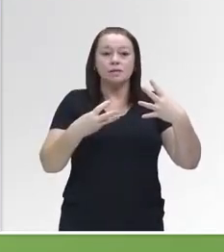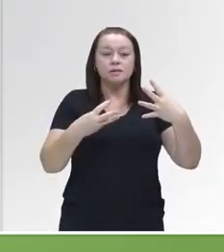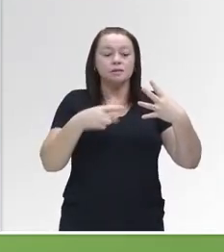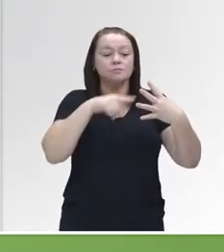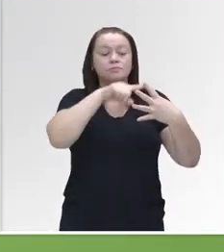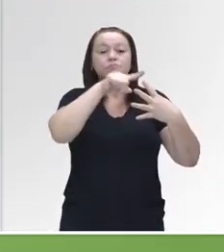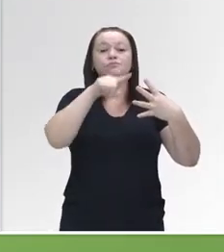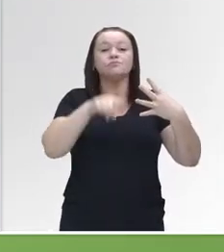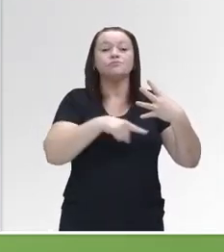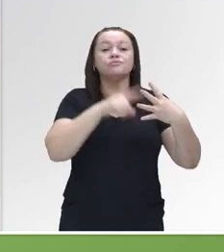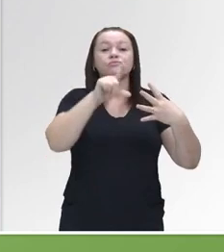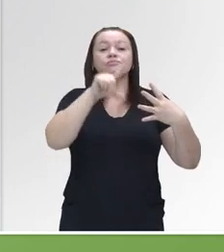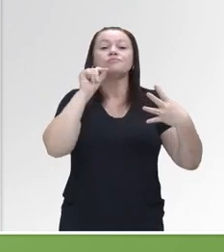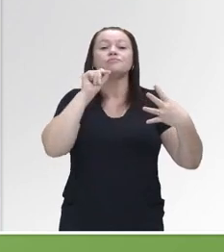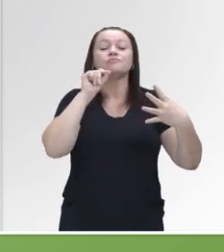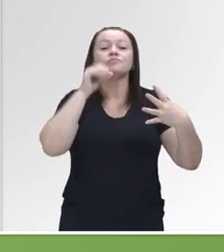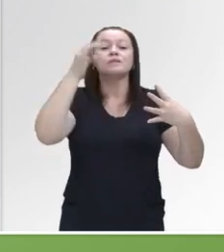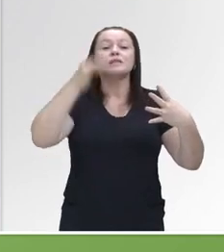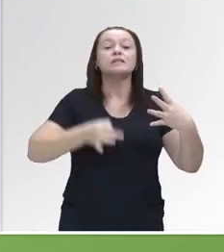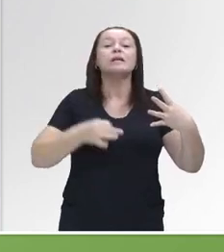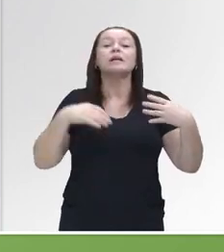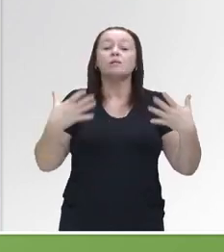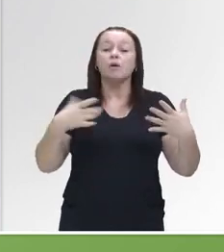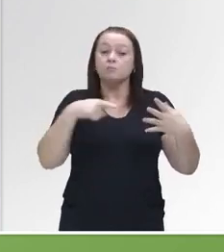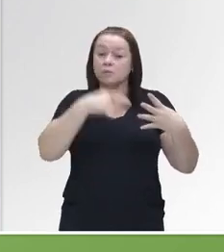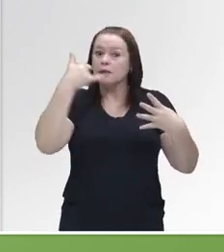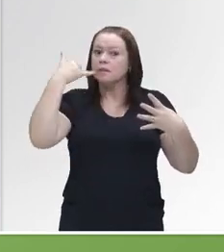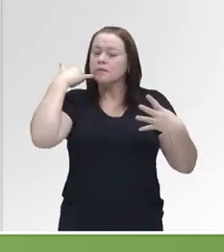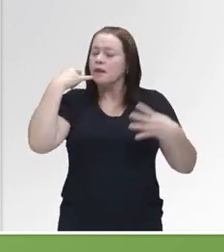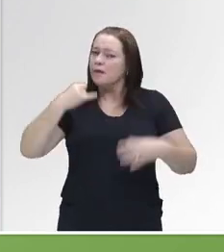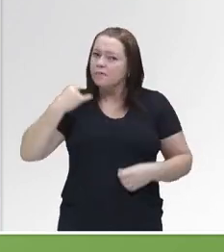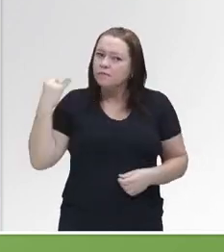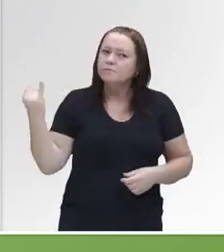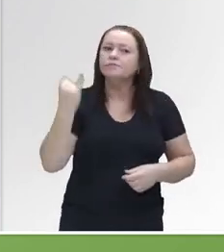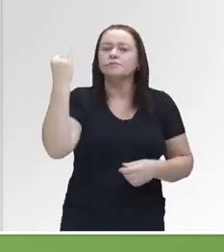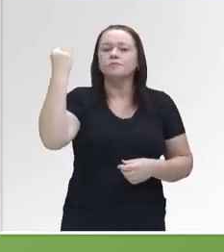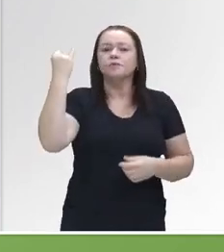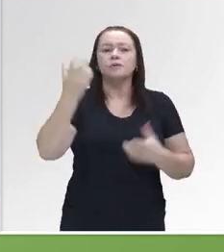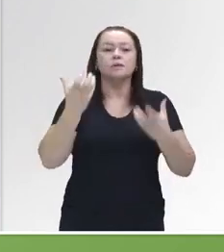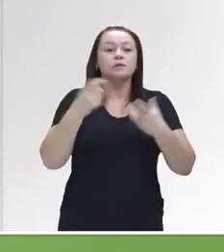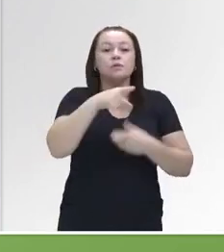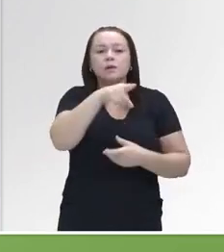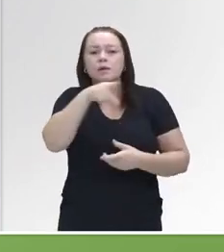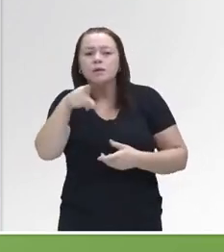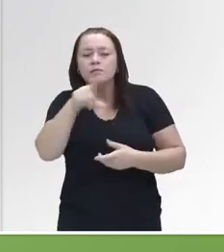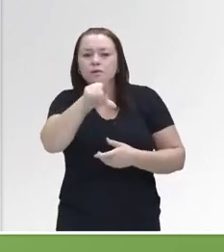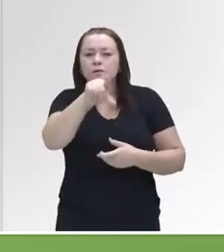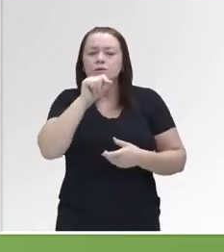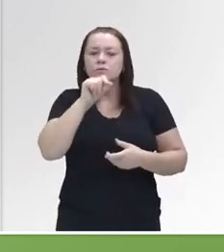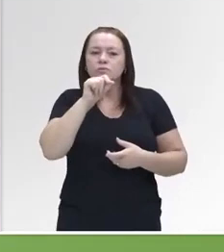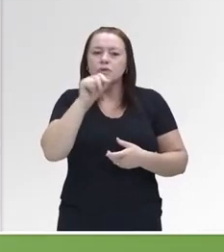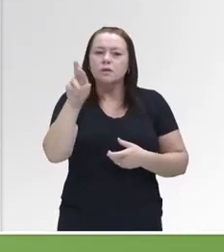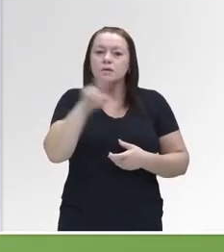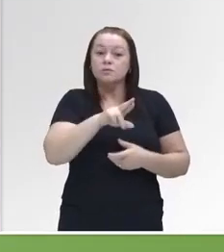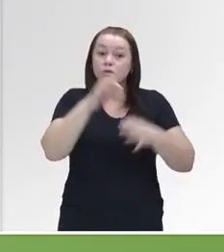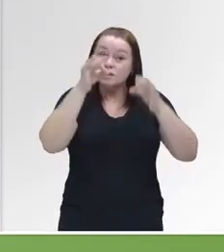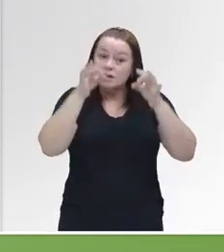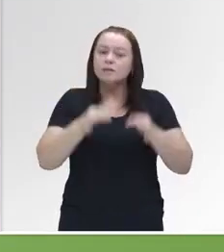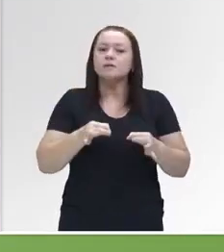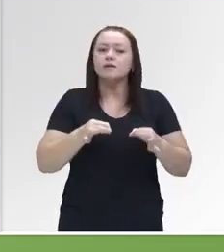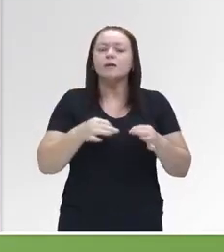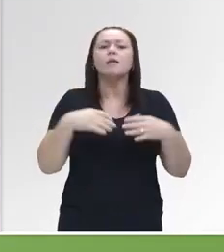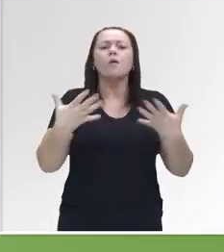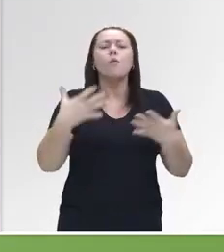193. Telefones importantes, mas eu gostaria que vocês marcassem o número que eu ligo